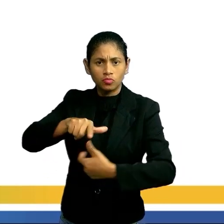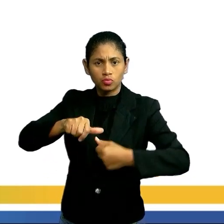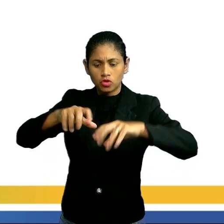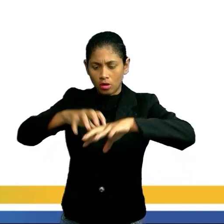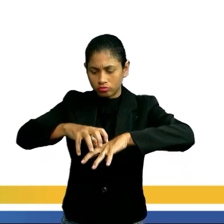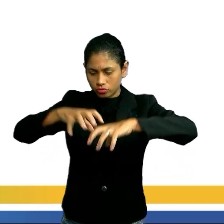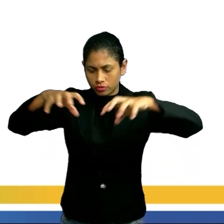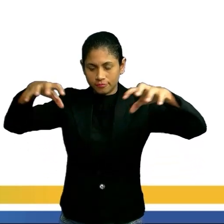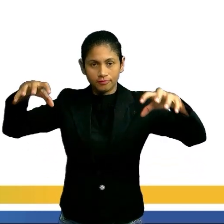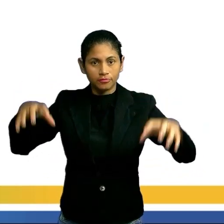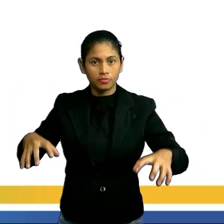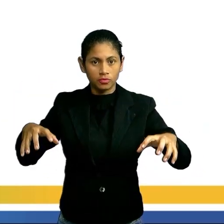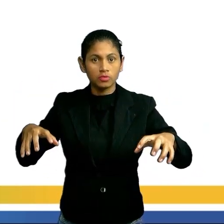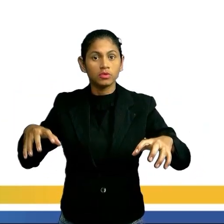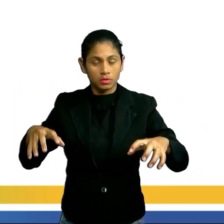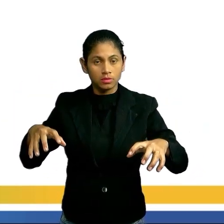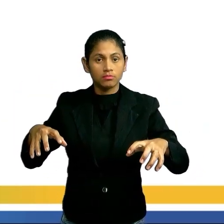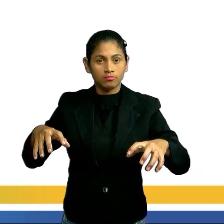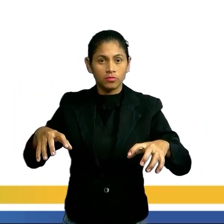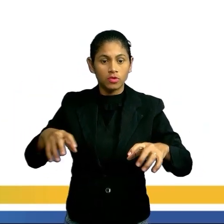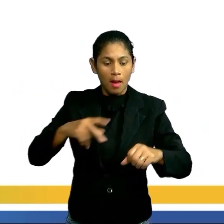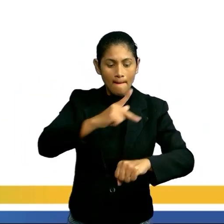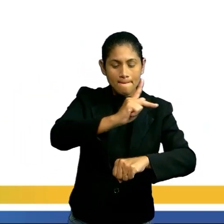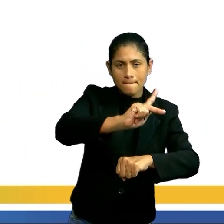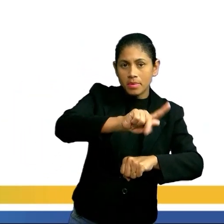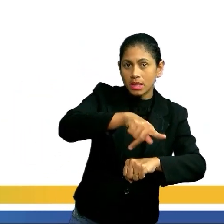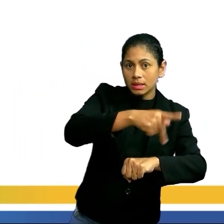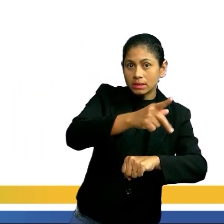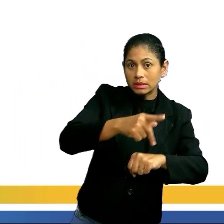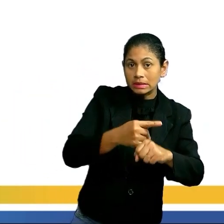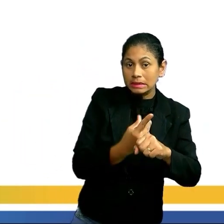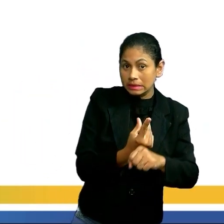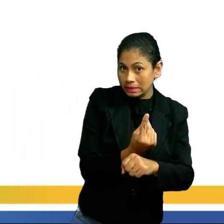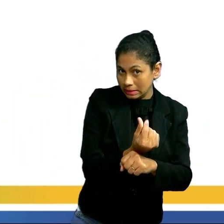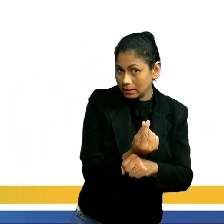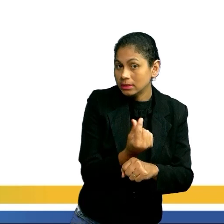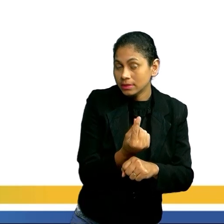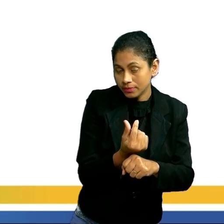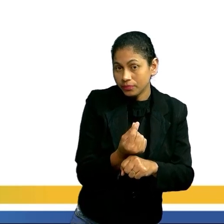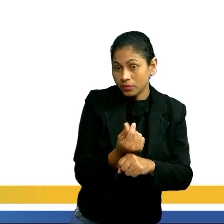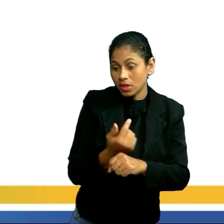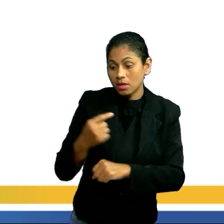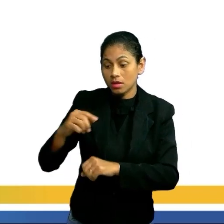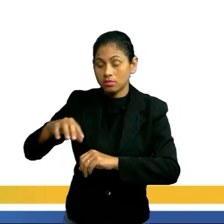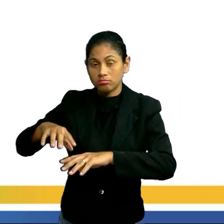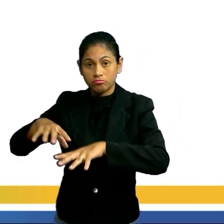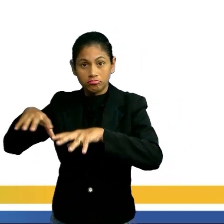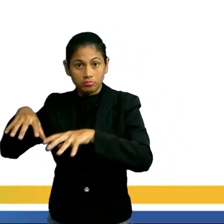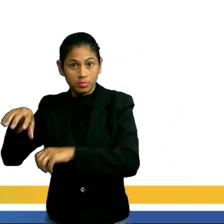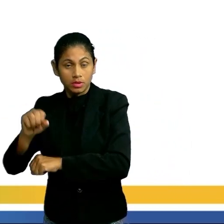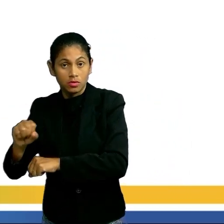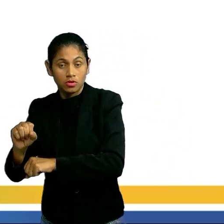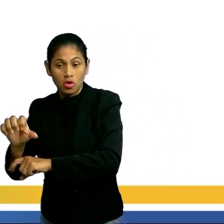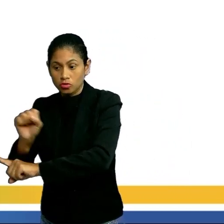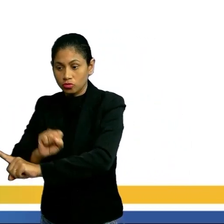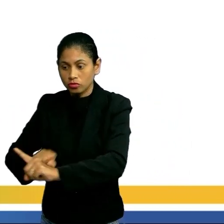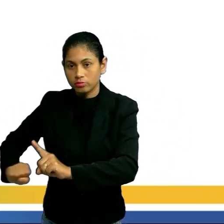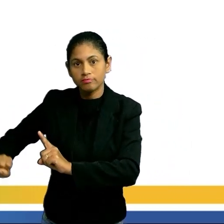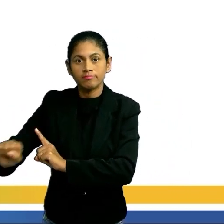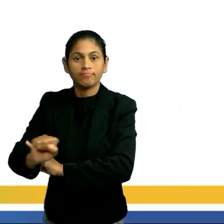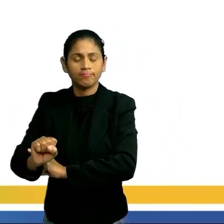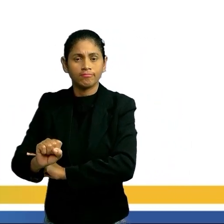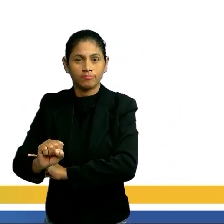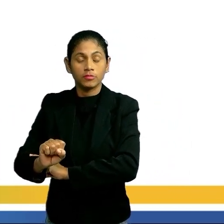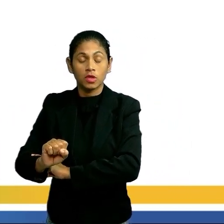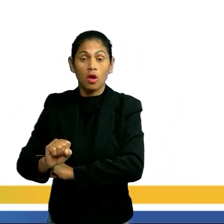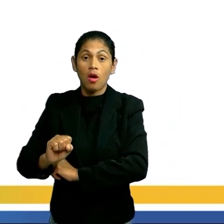países capitalistas e países socialistas. E o Brasil não queria ficar de fora, tinha que se aliar a alguém, e ele faz